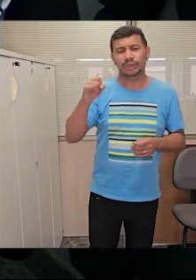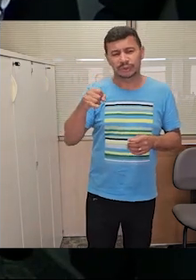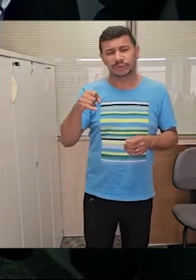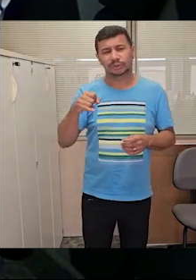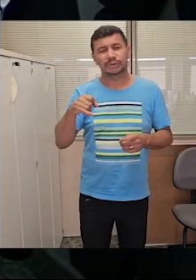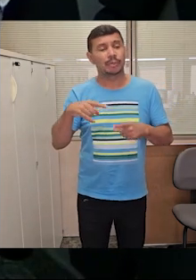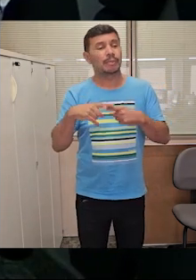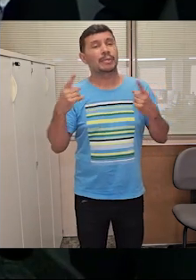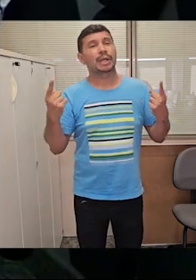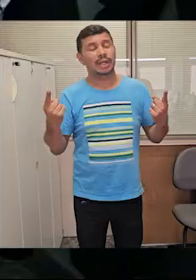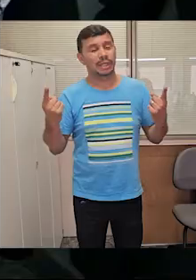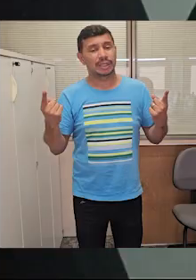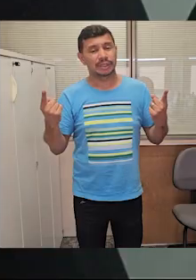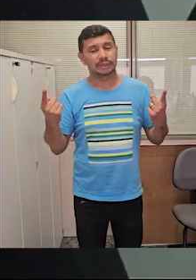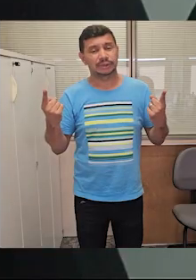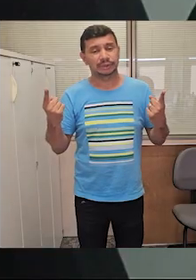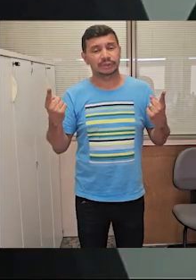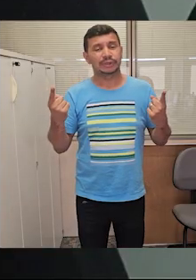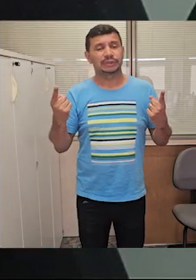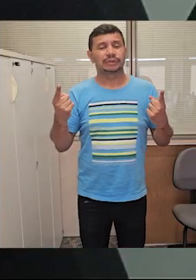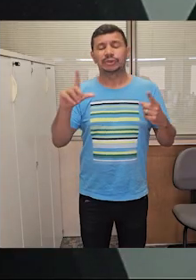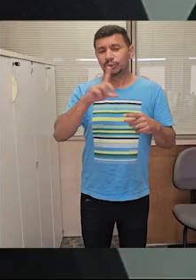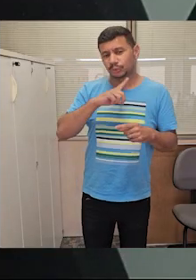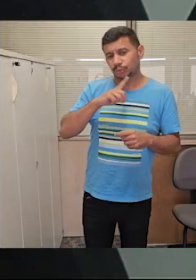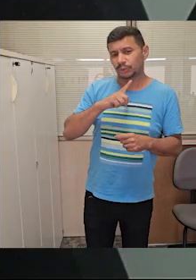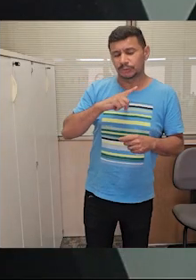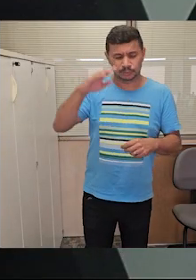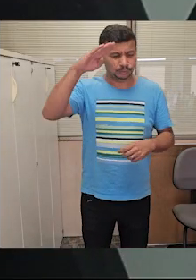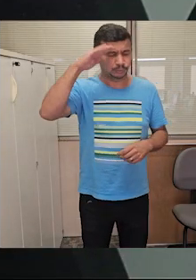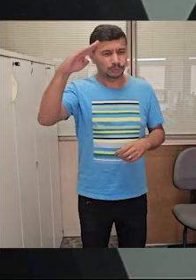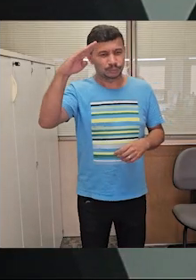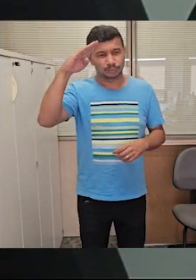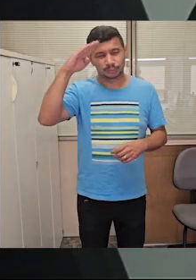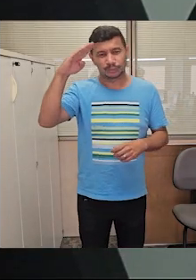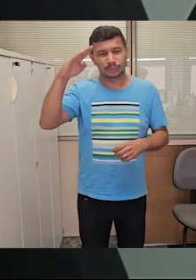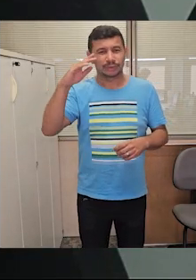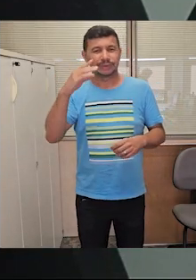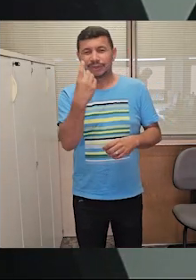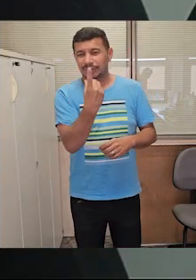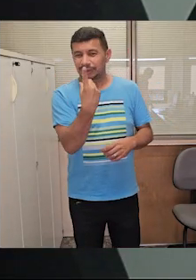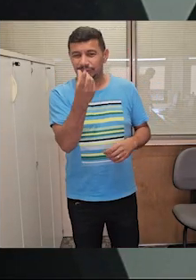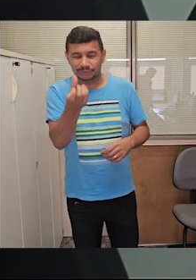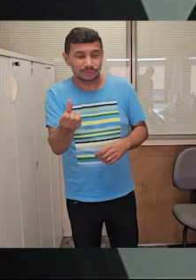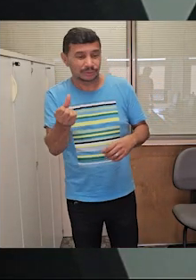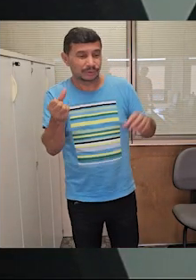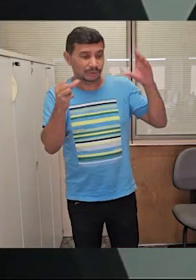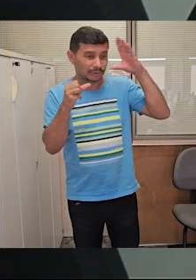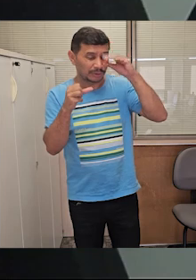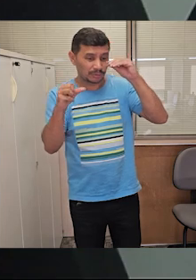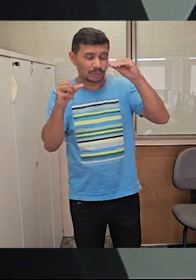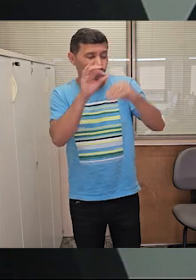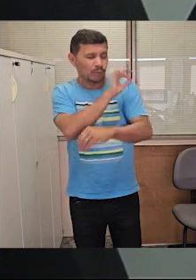Lamentavelmente, a repressão chegou no próprio dia 16 à